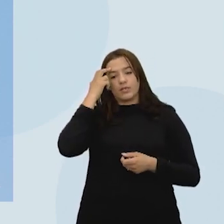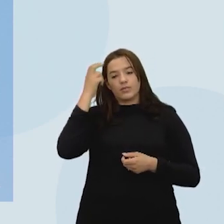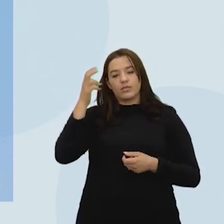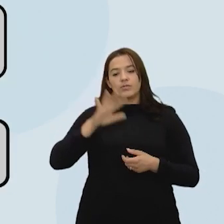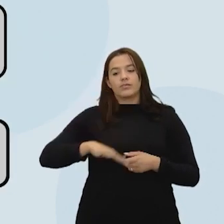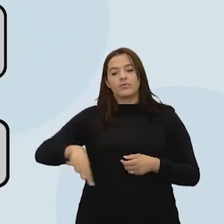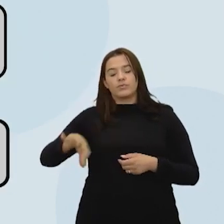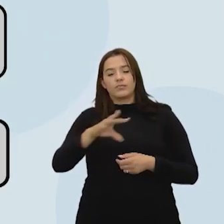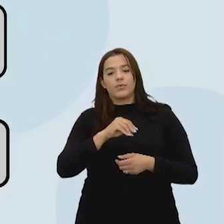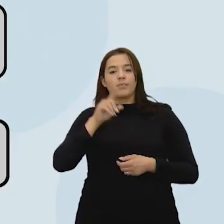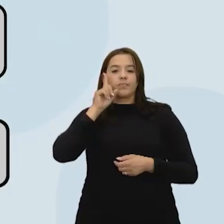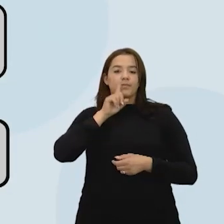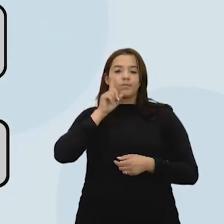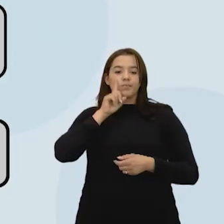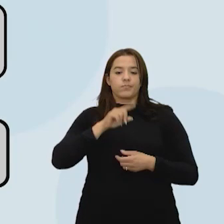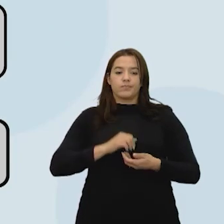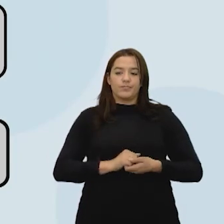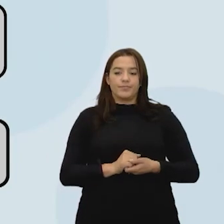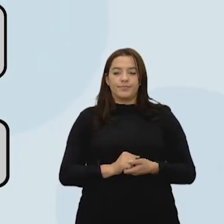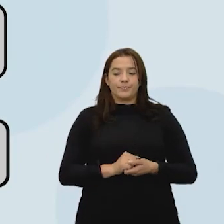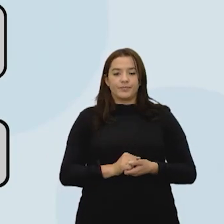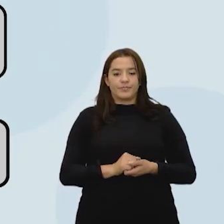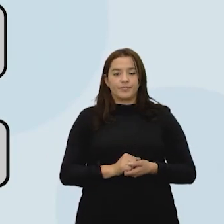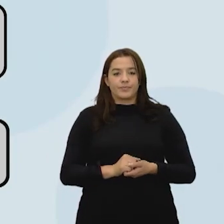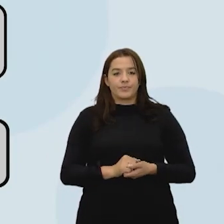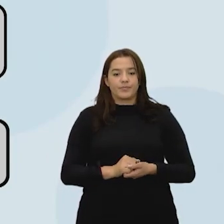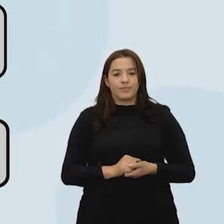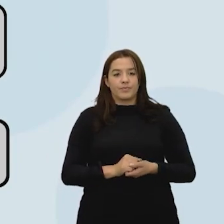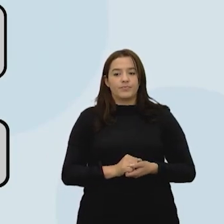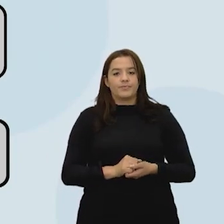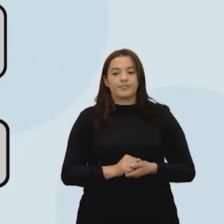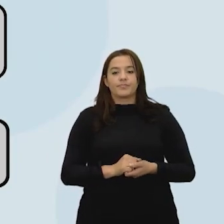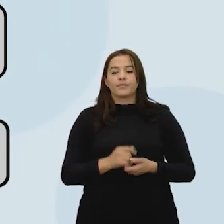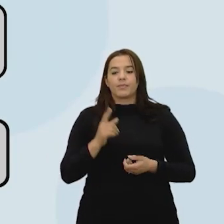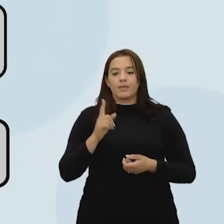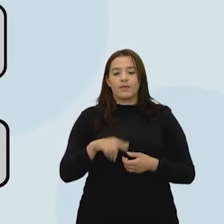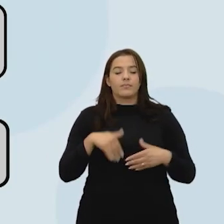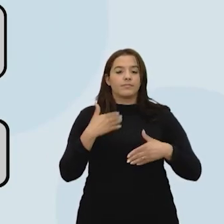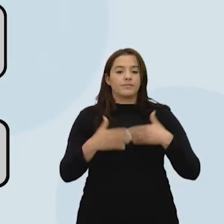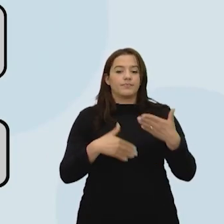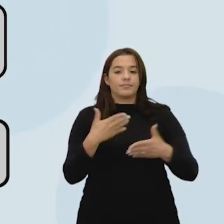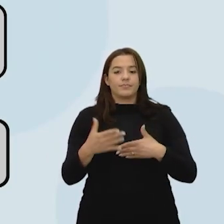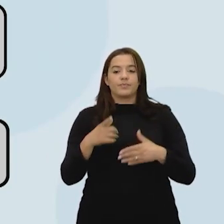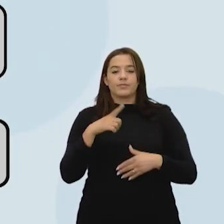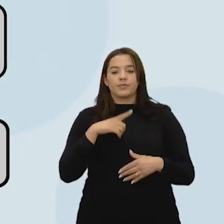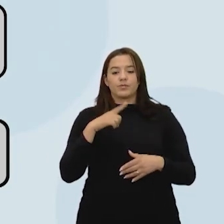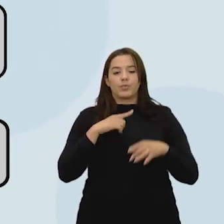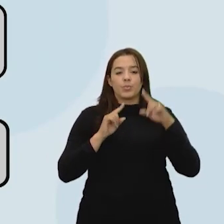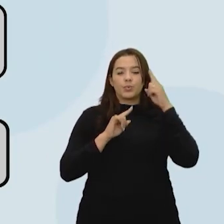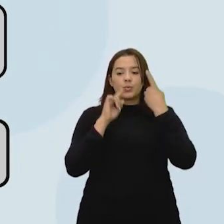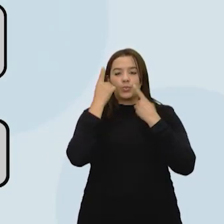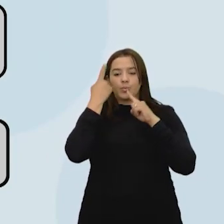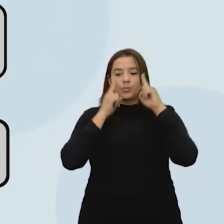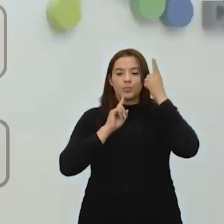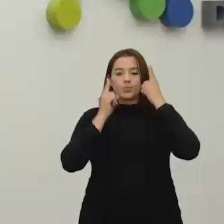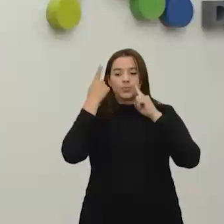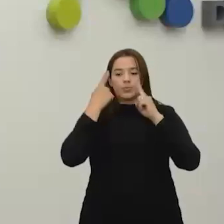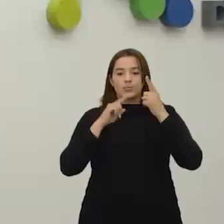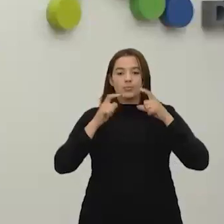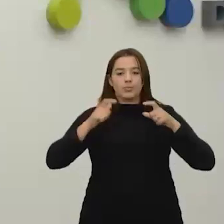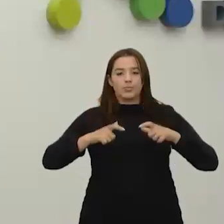inteligência dos Estados Unidos. Chegamos aqui à ditadura chilena. Eu vou abrir esse